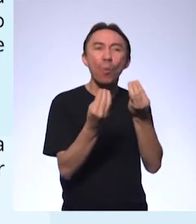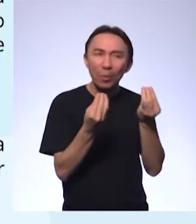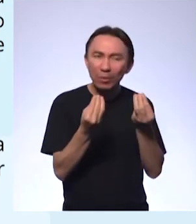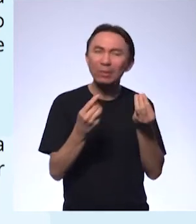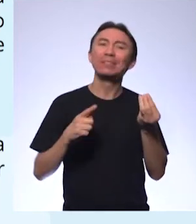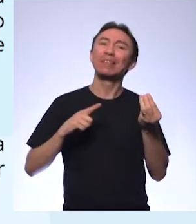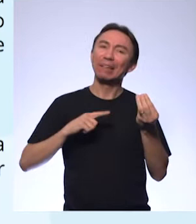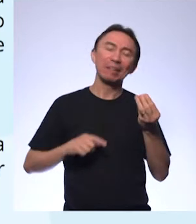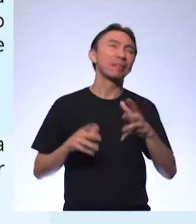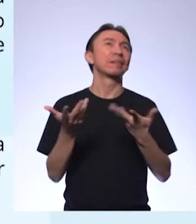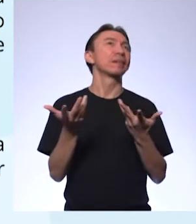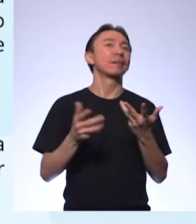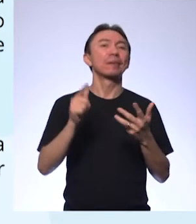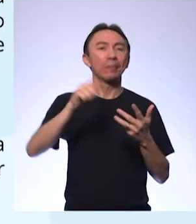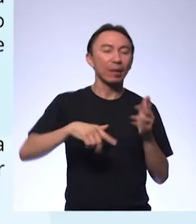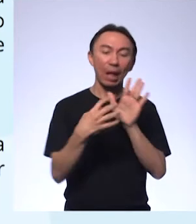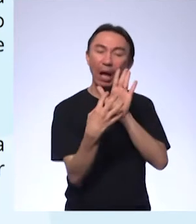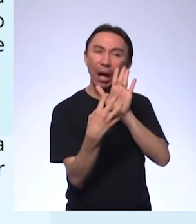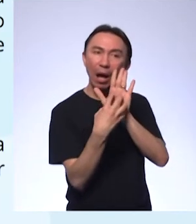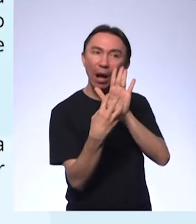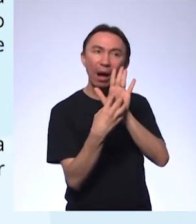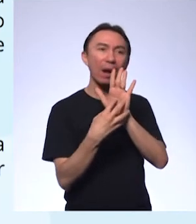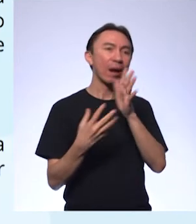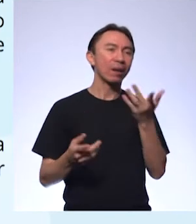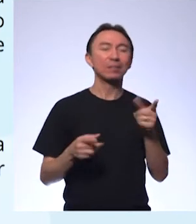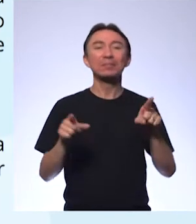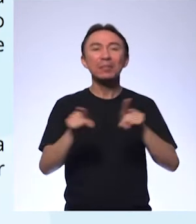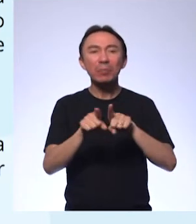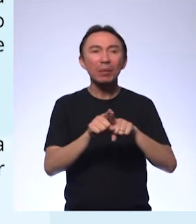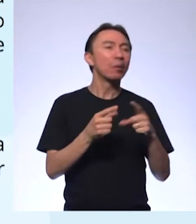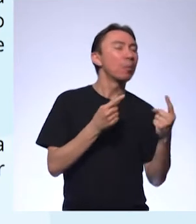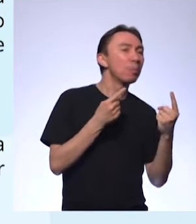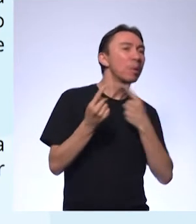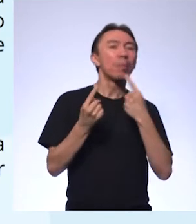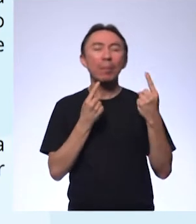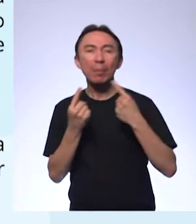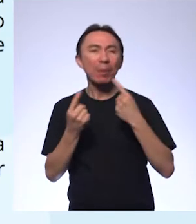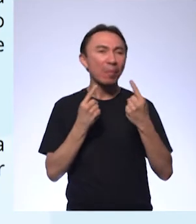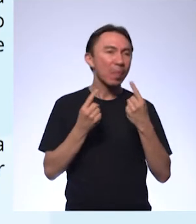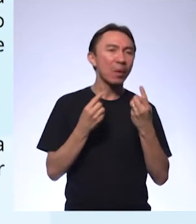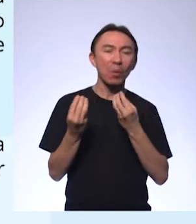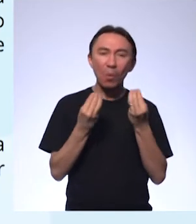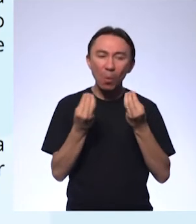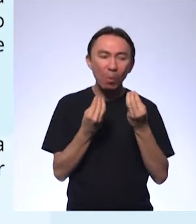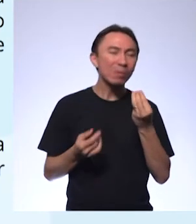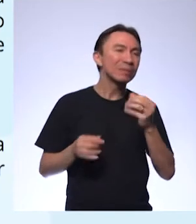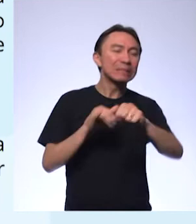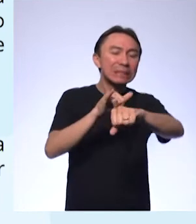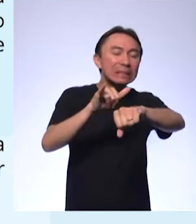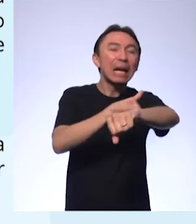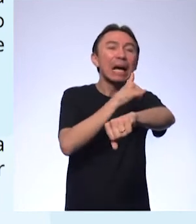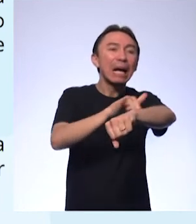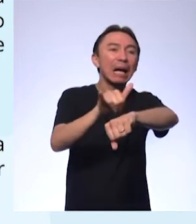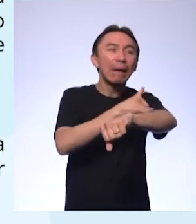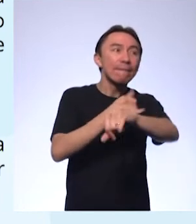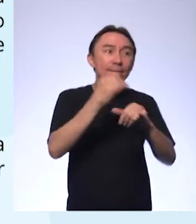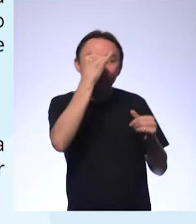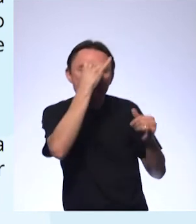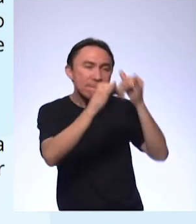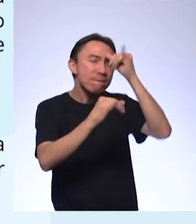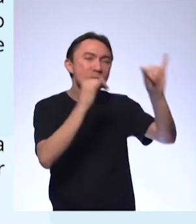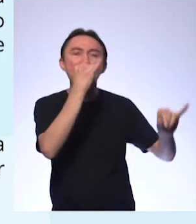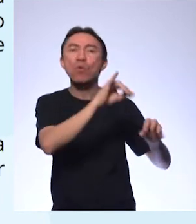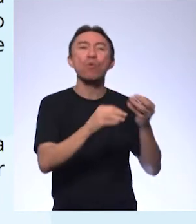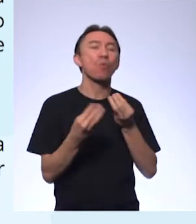incluindo HIV/AIDS, e discutir e argumentar sobre a importância das estratégias e métodos de prevenção